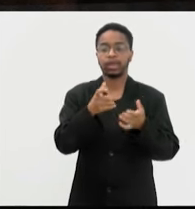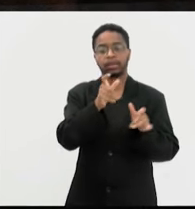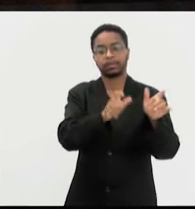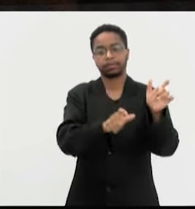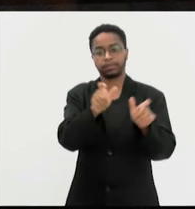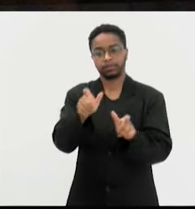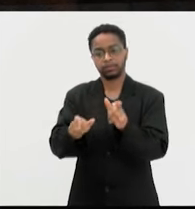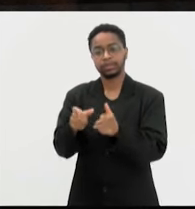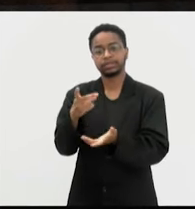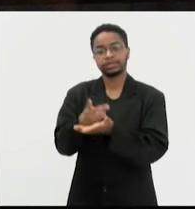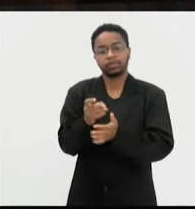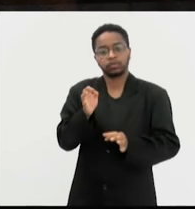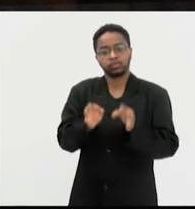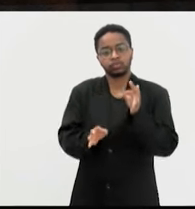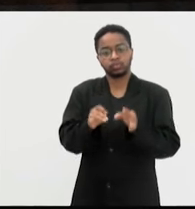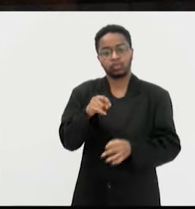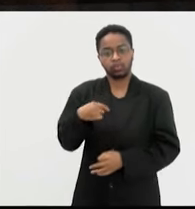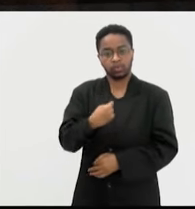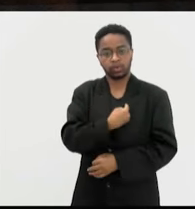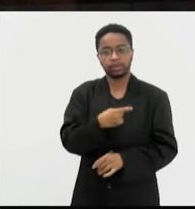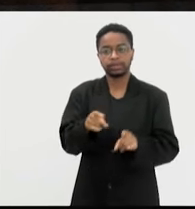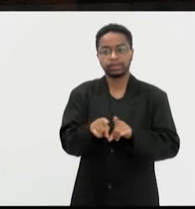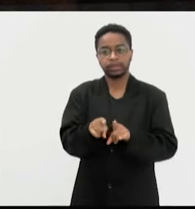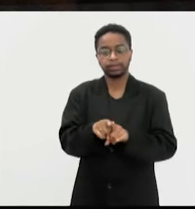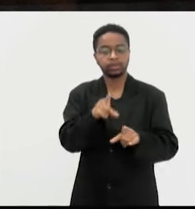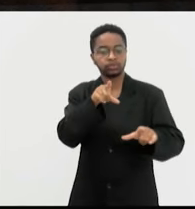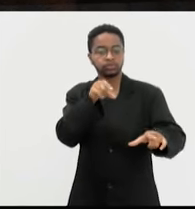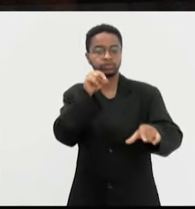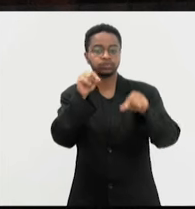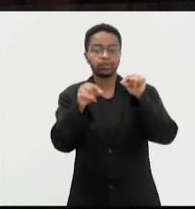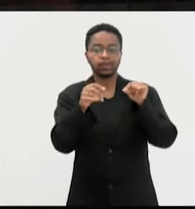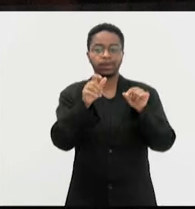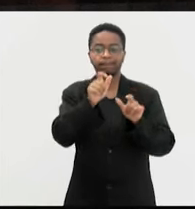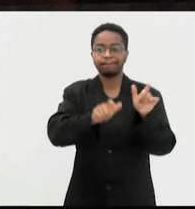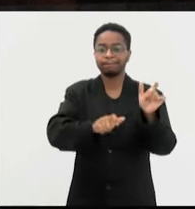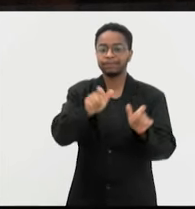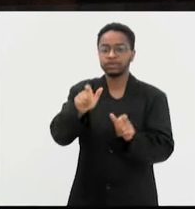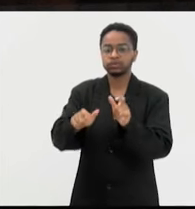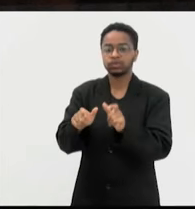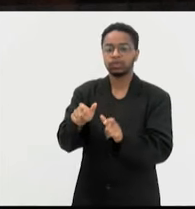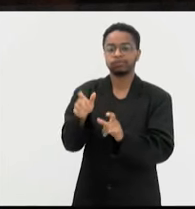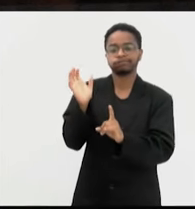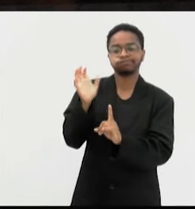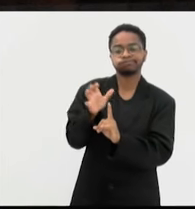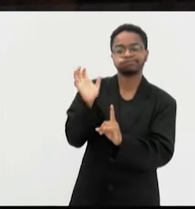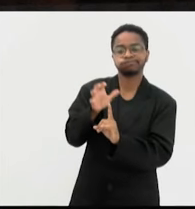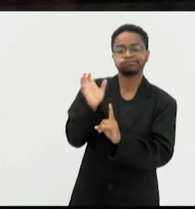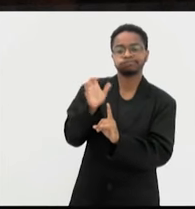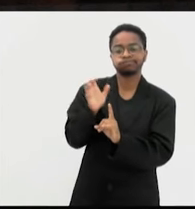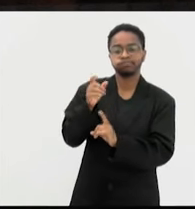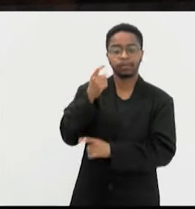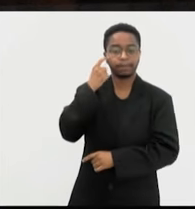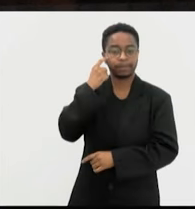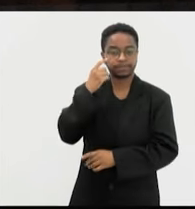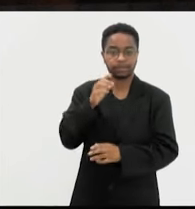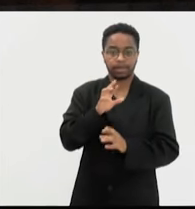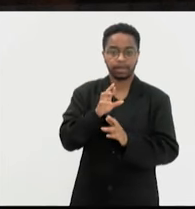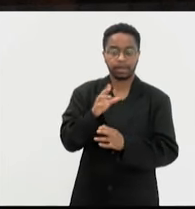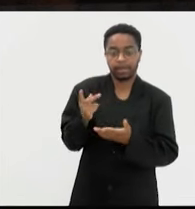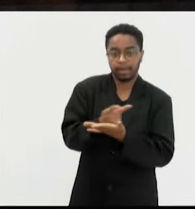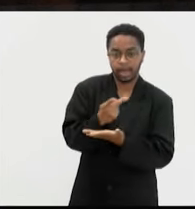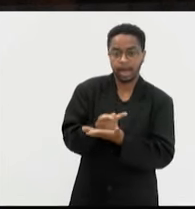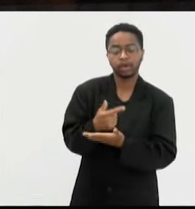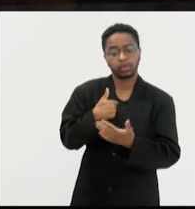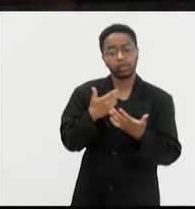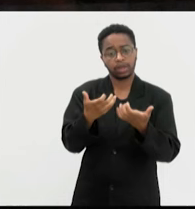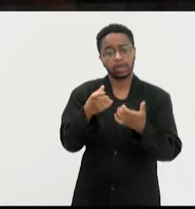que sempre nos julgam e pegam pessoas que eles querem que eles induzem um Pens errado viesse aqui